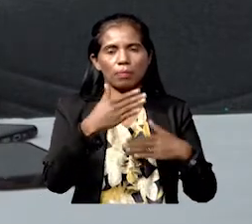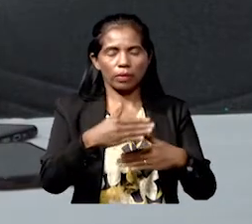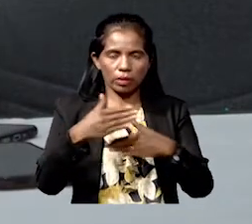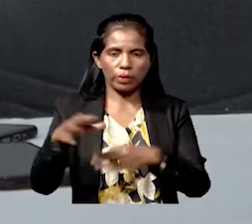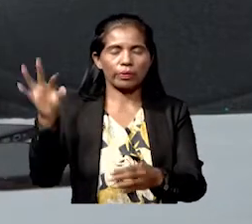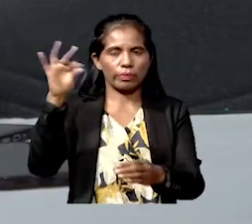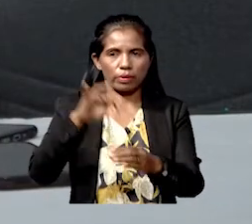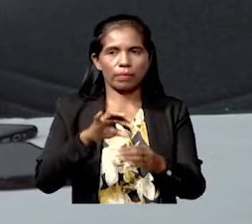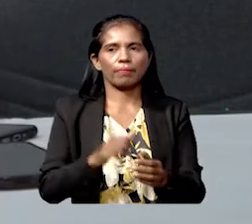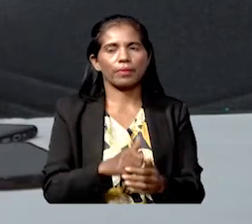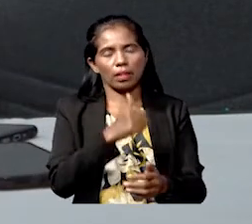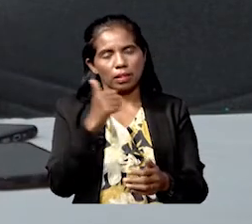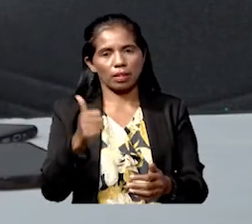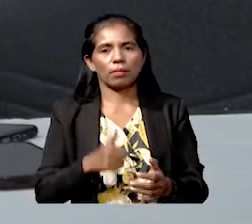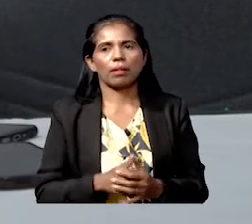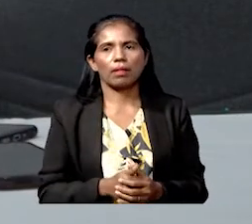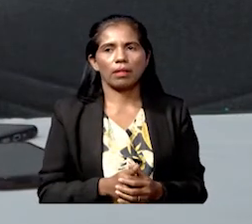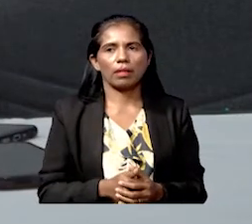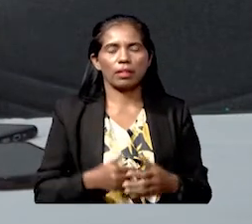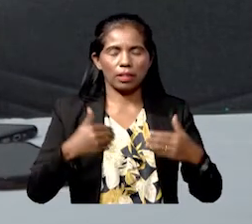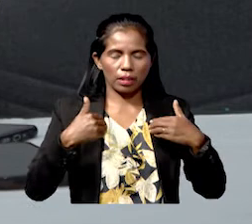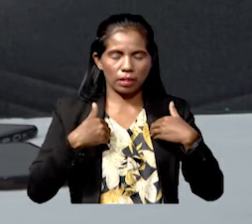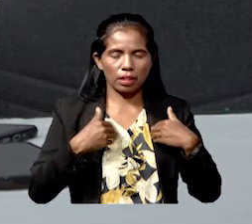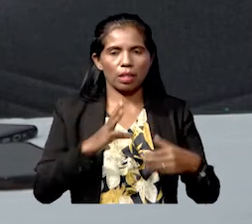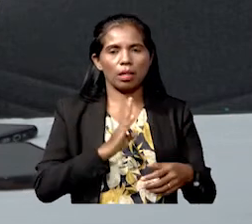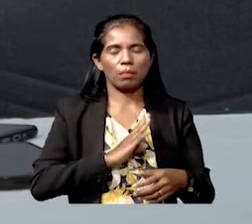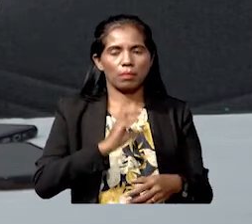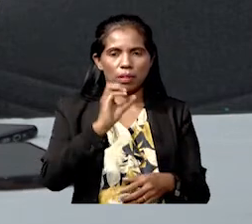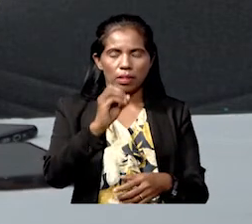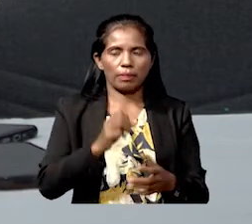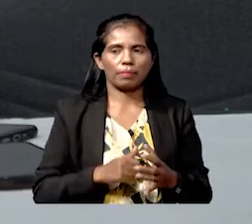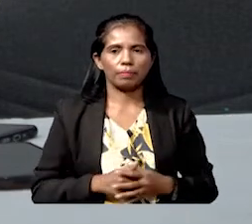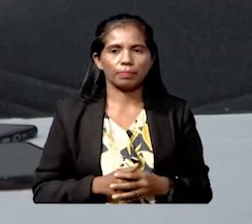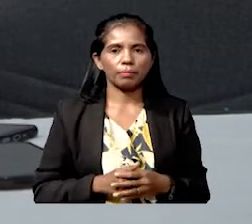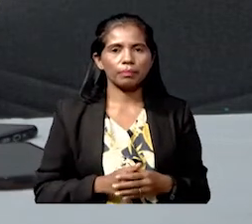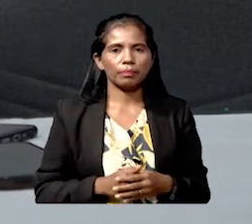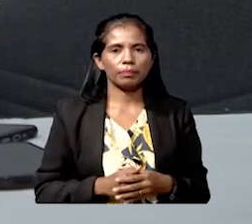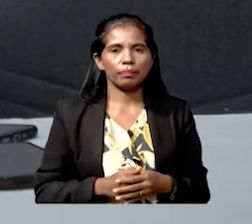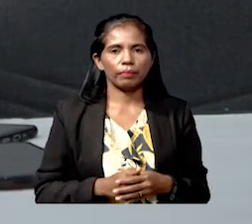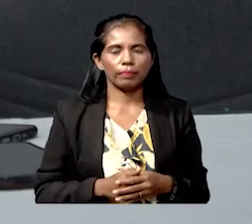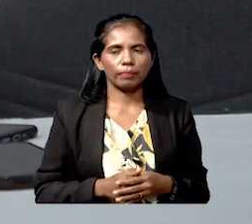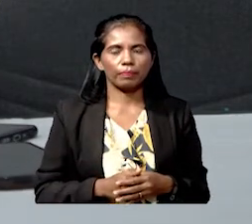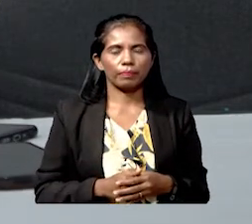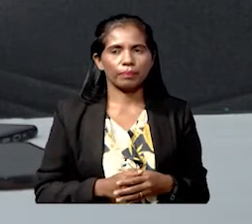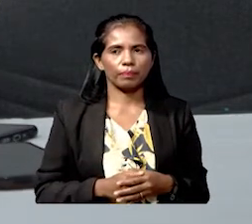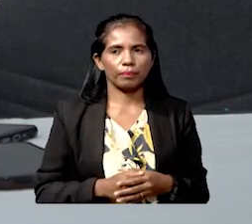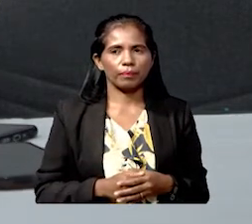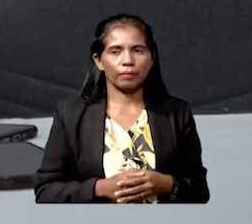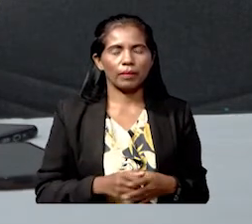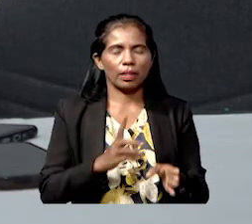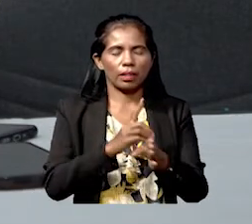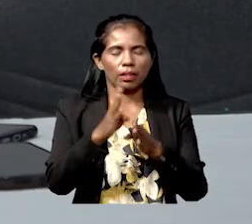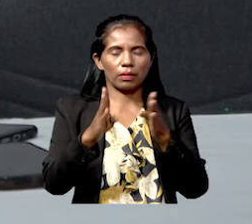Nebe, se lo kira maka acontece ia Bobonaru, acontece Bobonaru, maka diretor